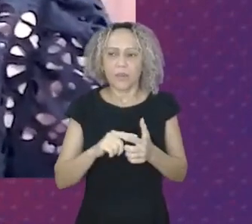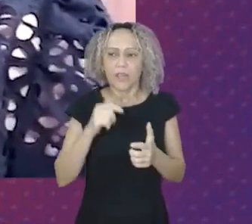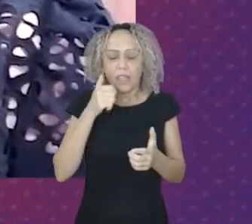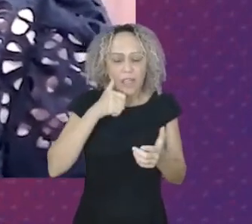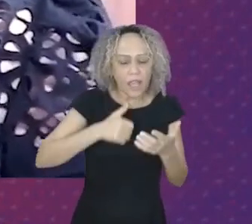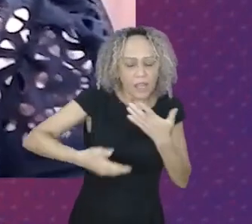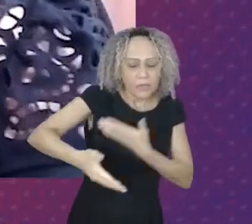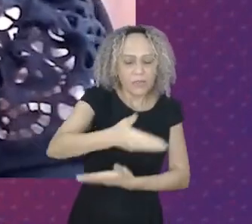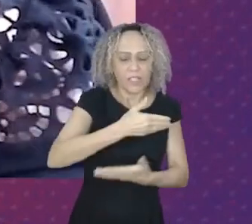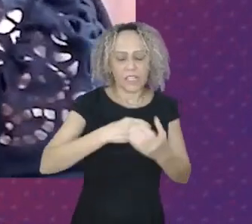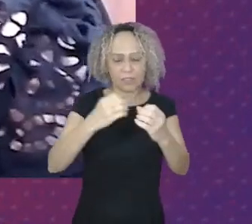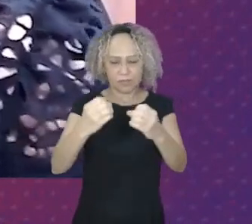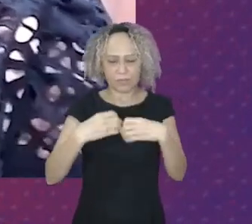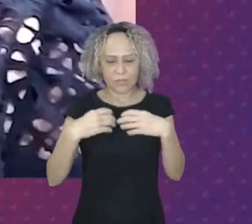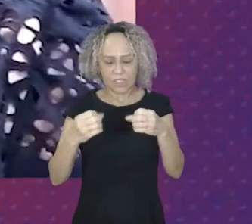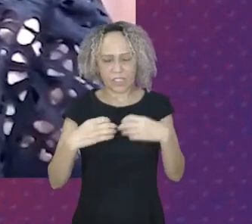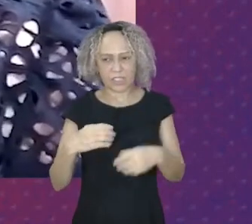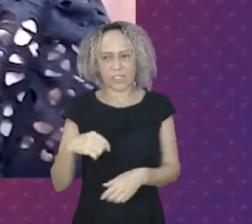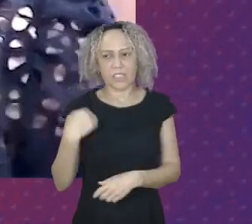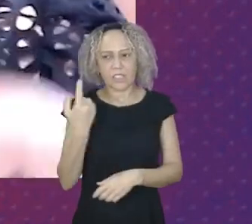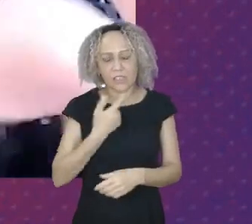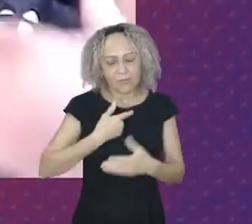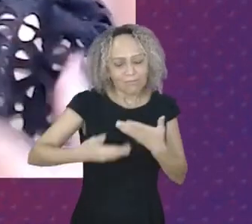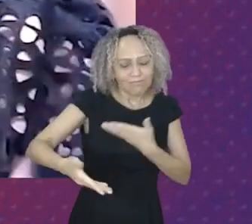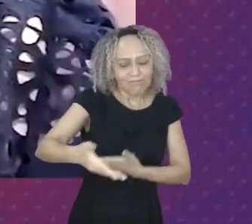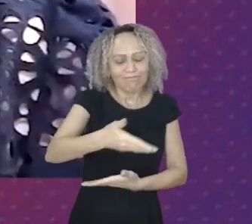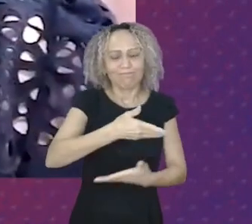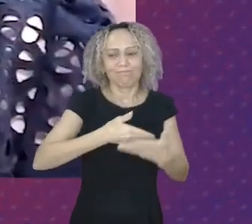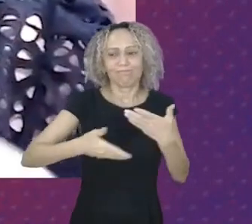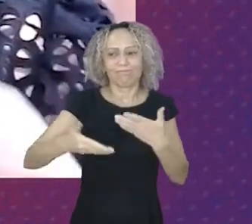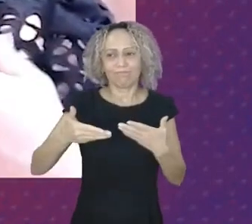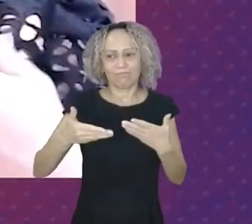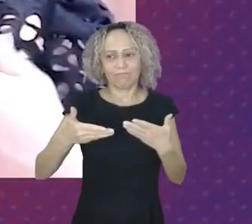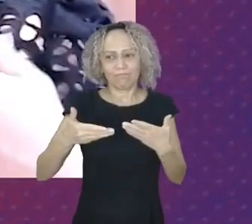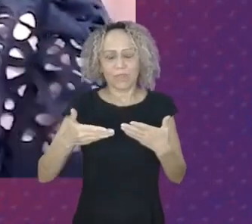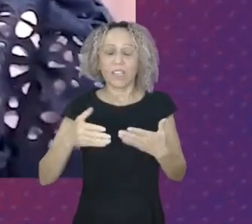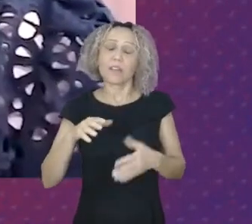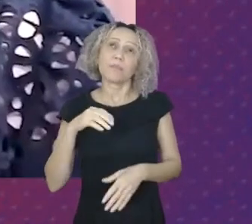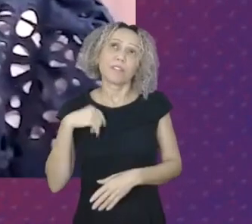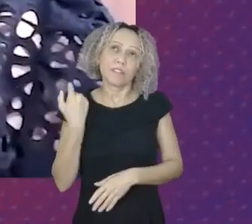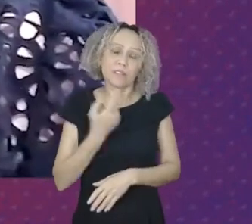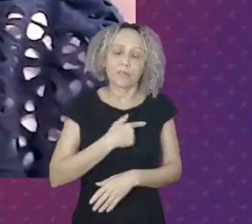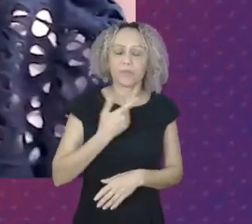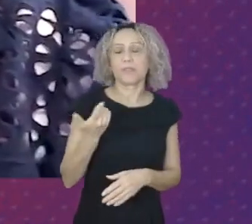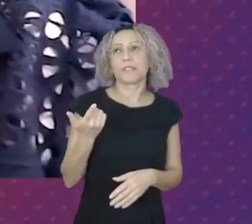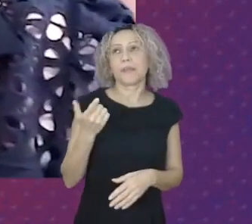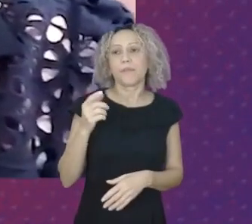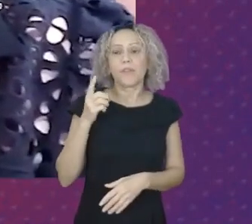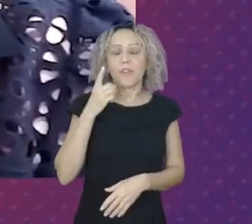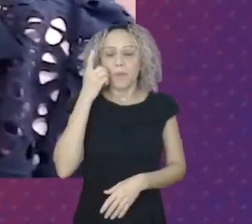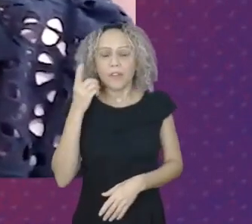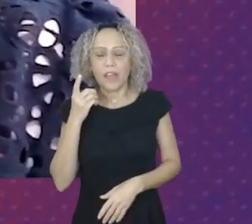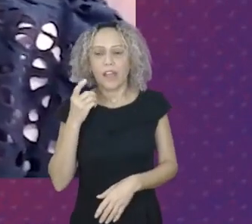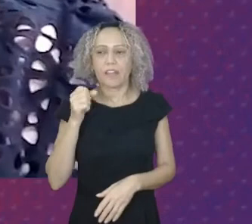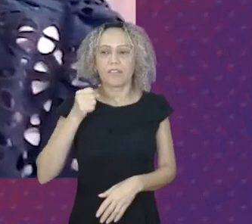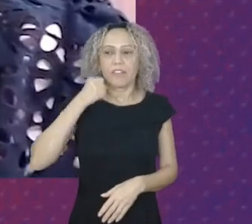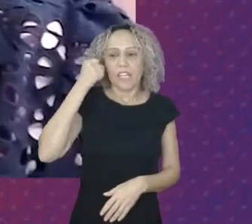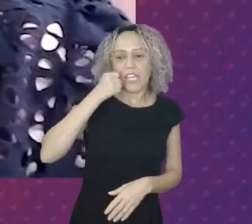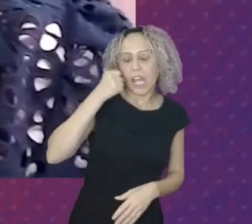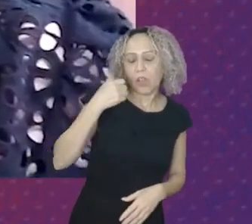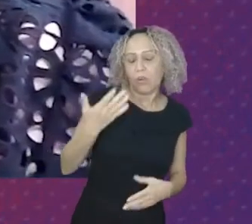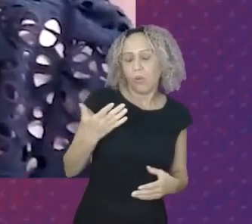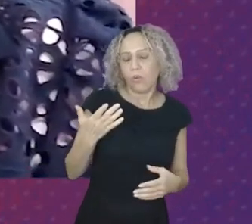tornarem vereadoras e prefeitas na próxima eleição, depois deputadas, senadoras na eleição